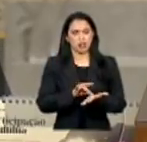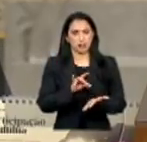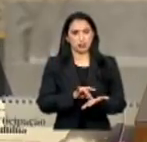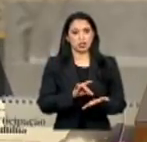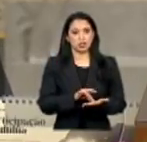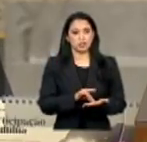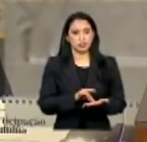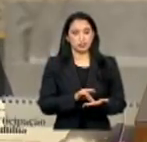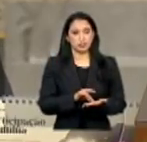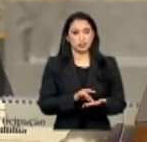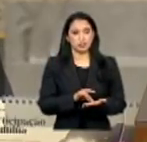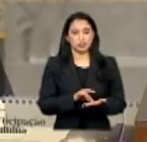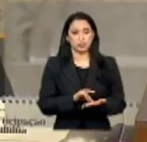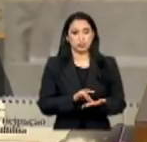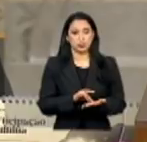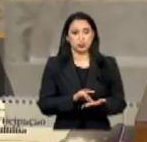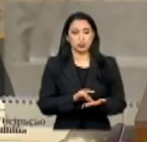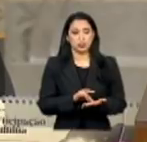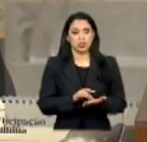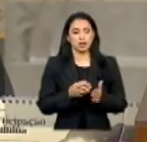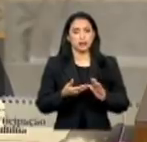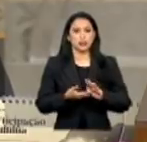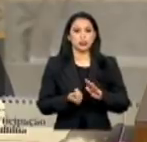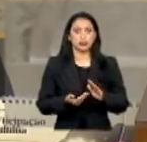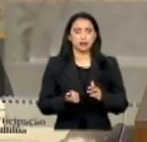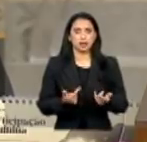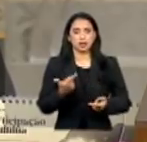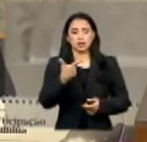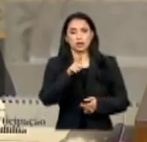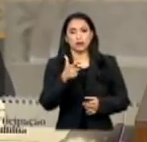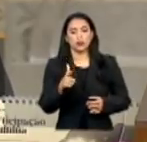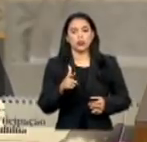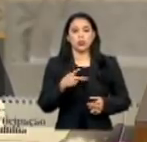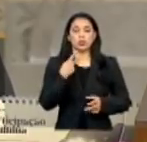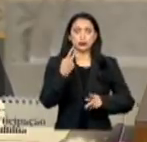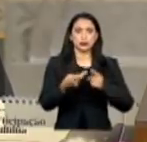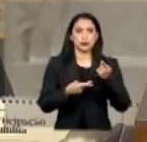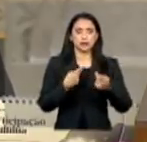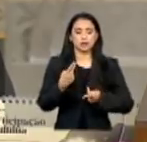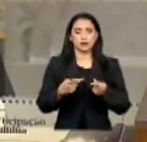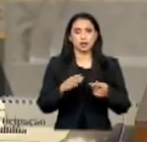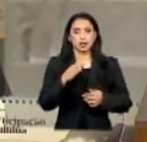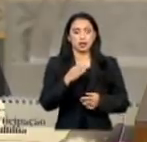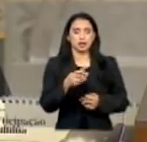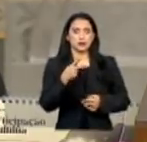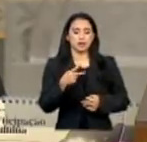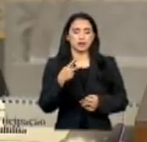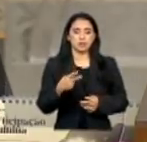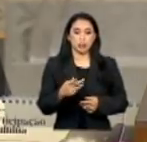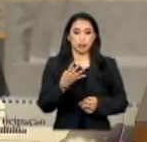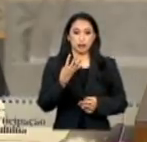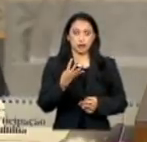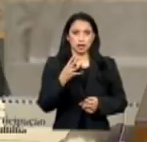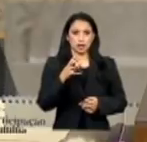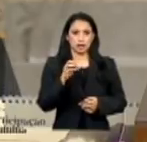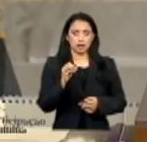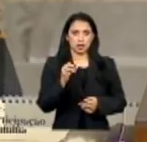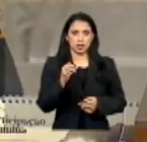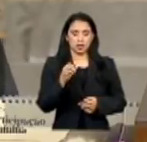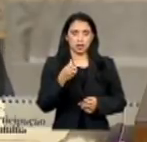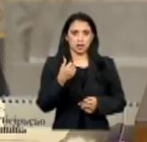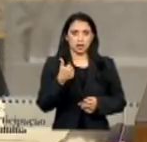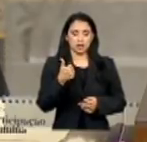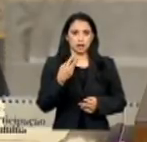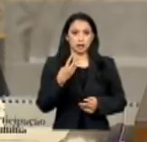e dispensa portanto maiores comentários que o cpp no seu artigo 403 referido pelo professor